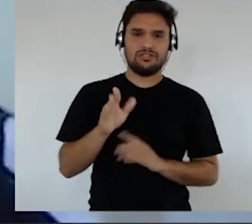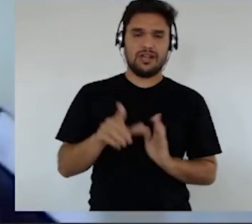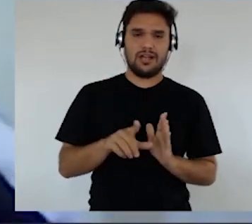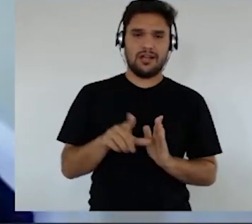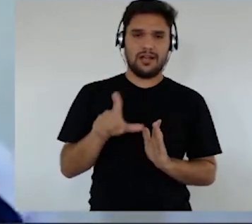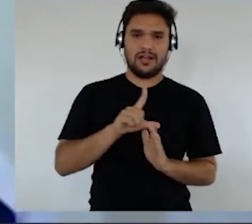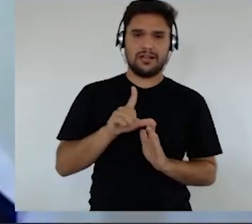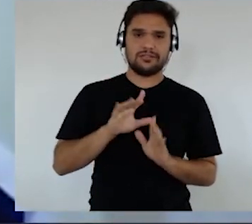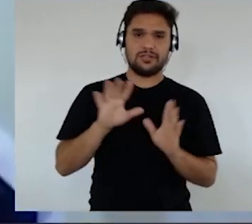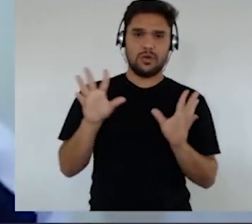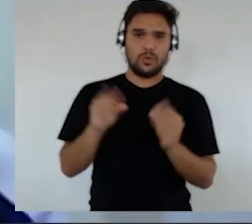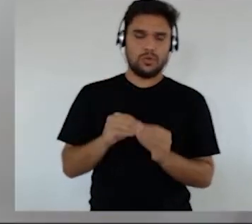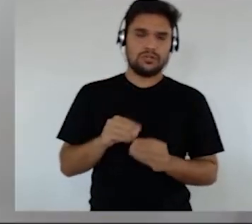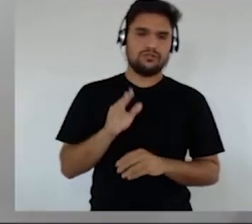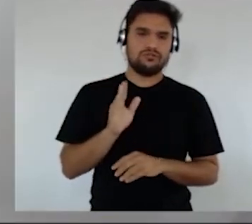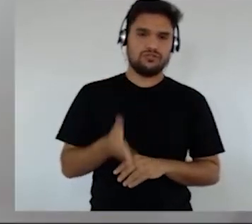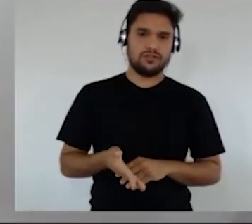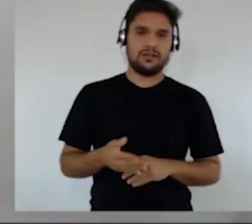a conclusão?